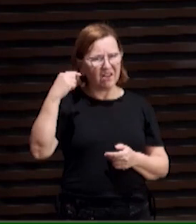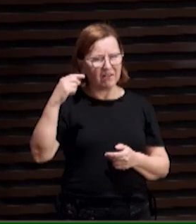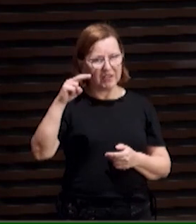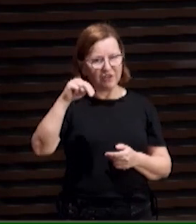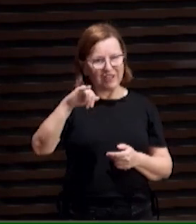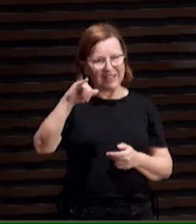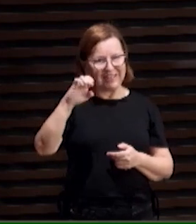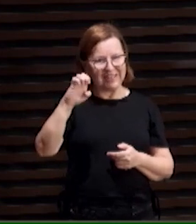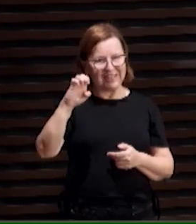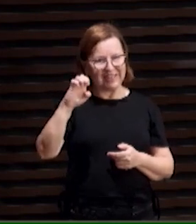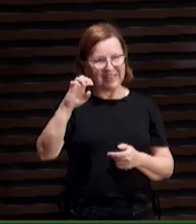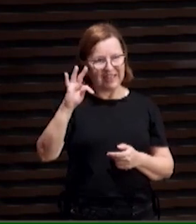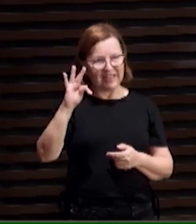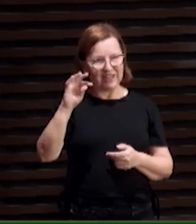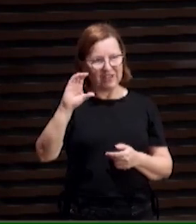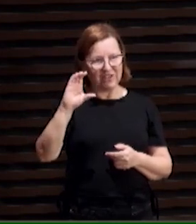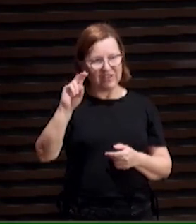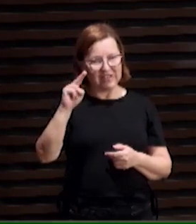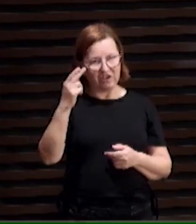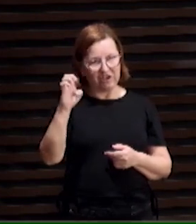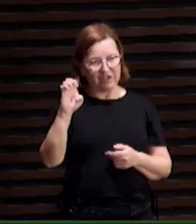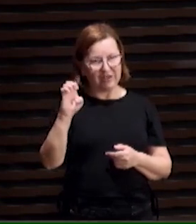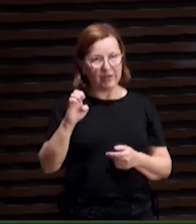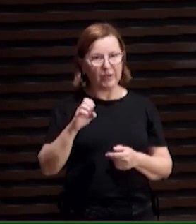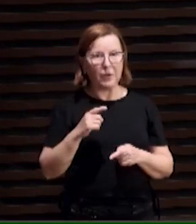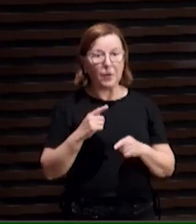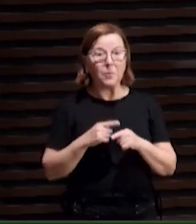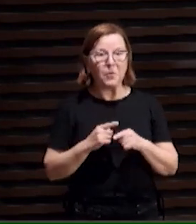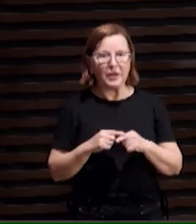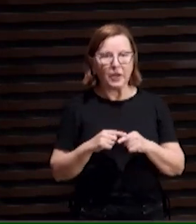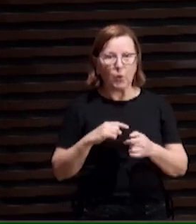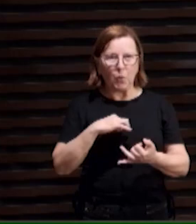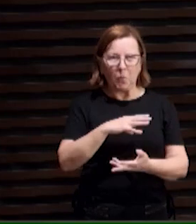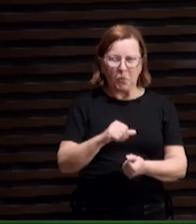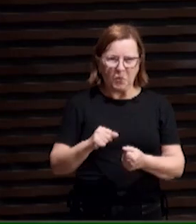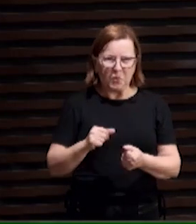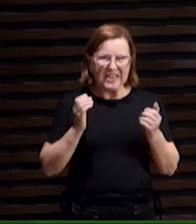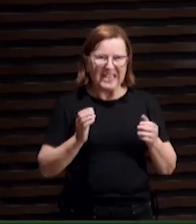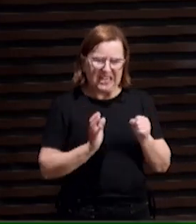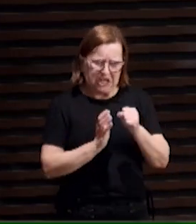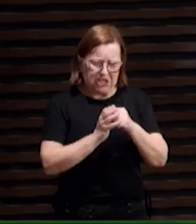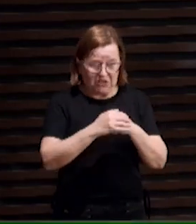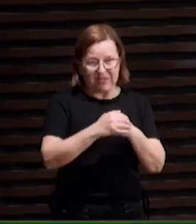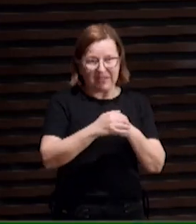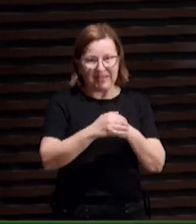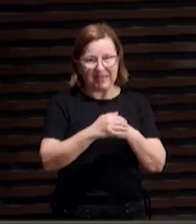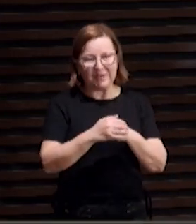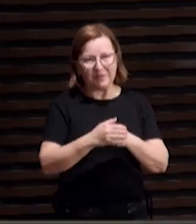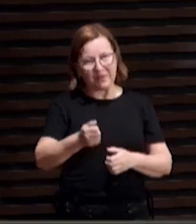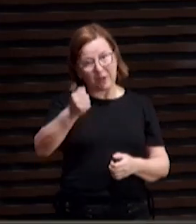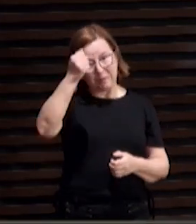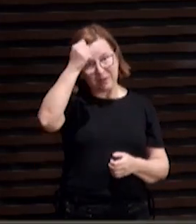de Nietzsche, porque o mundo tenta ofuscar de todos os modos o arrependimento e